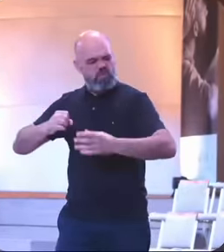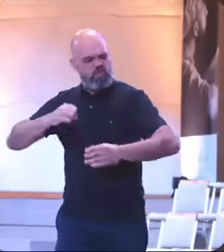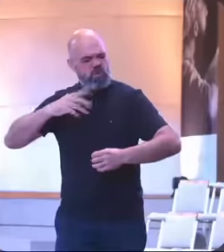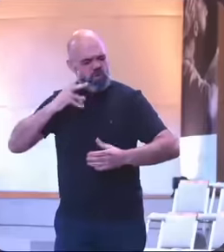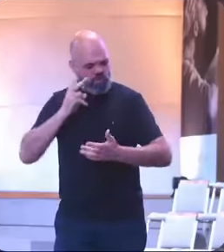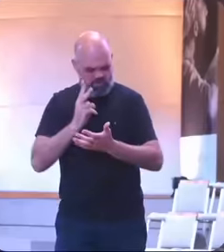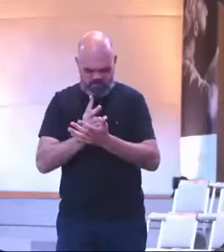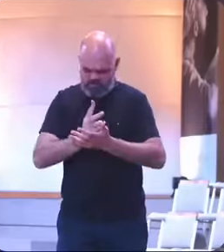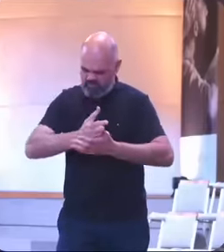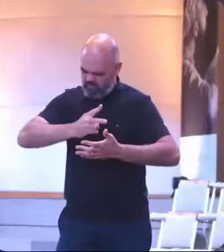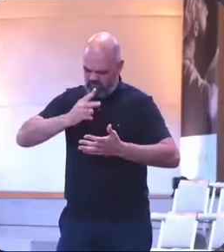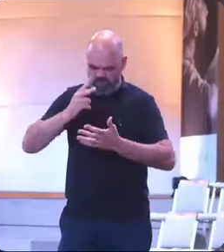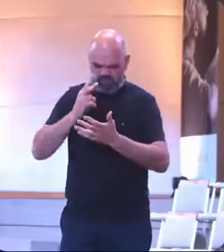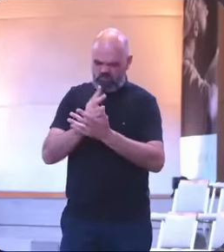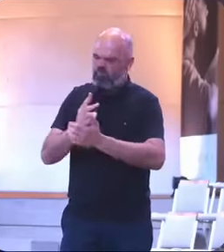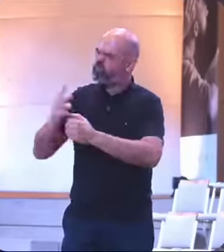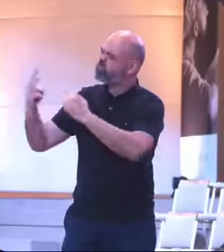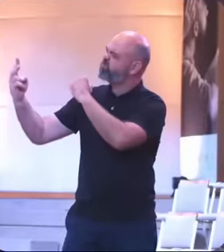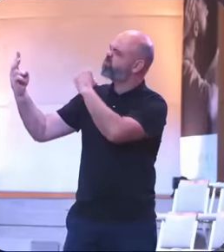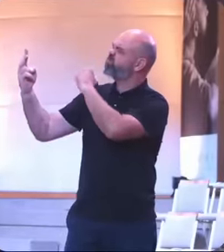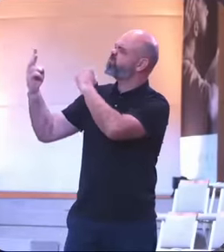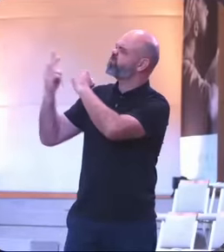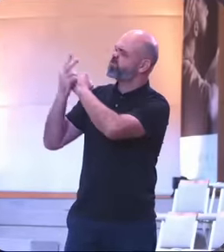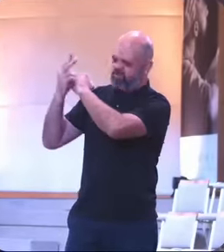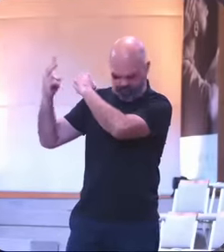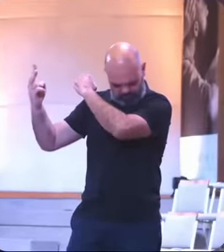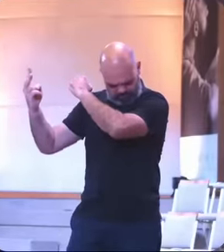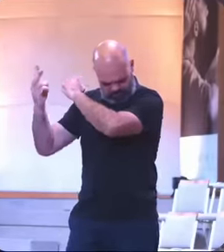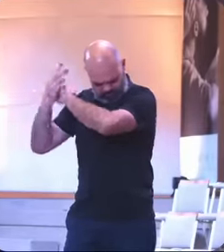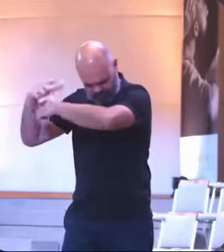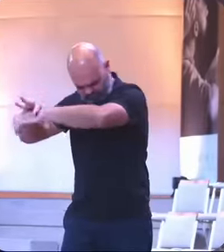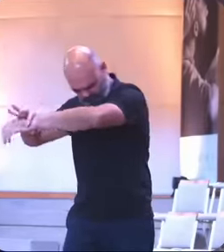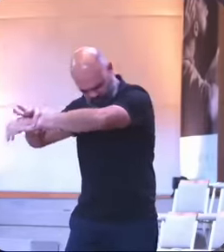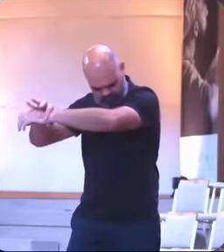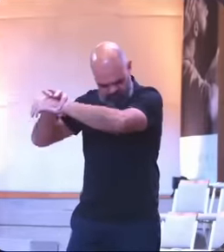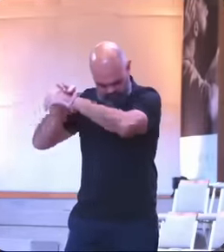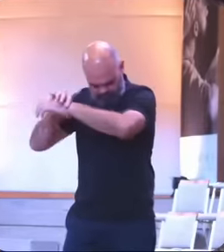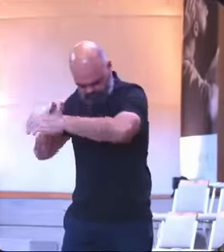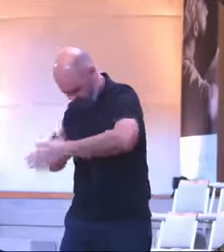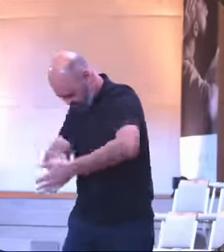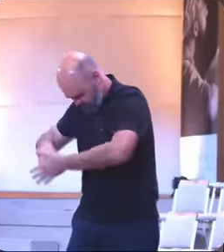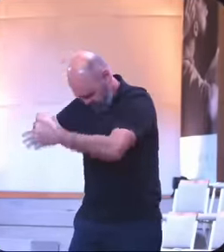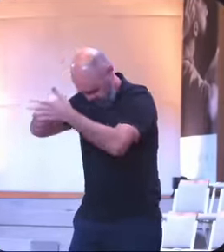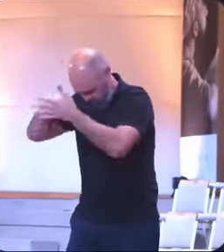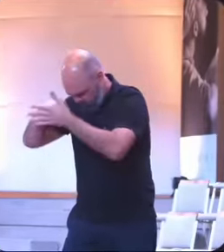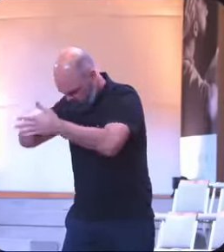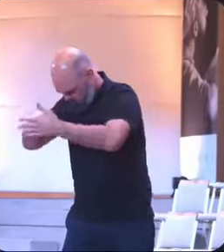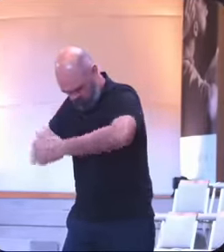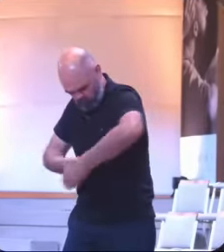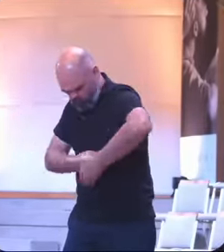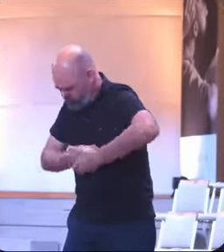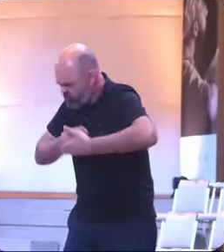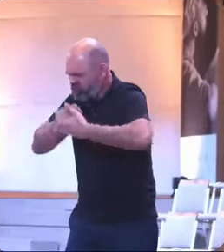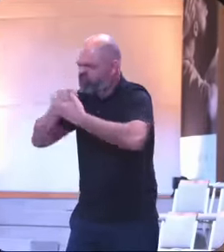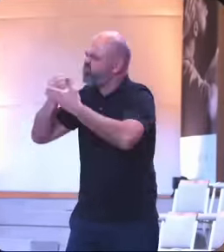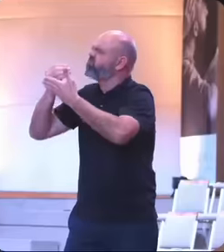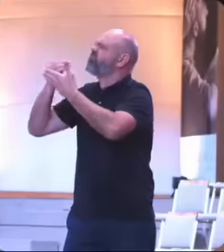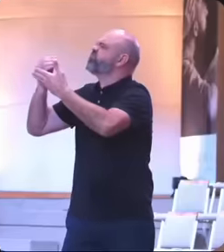Me seguirá, Senhor. Eu me rendo a Ti, te dou o meu